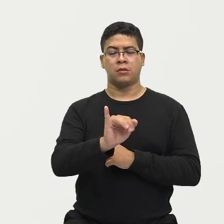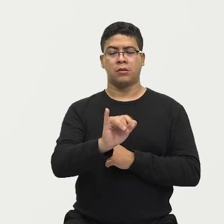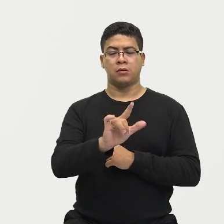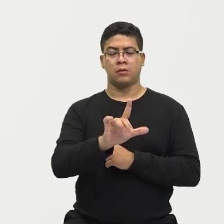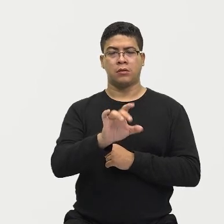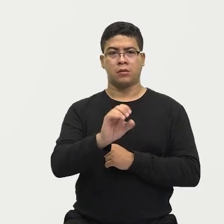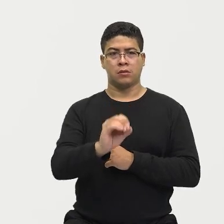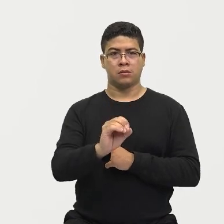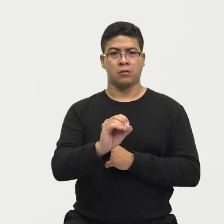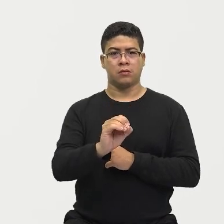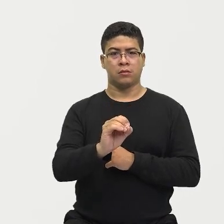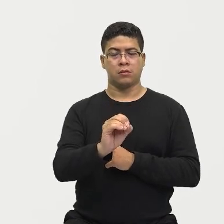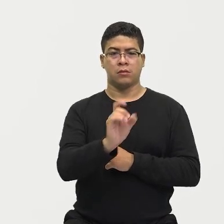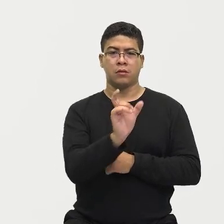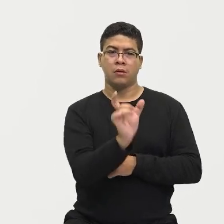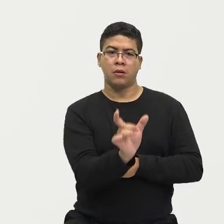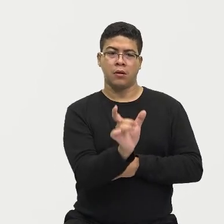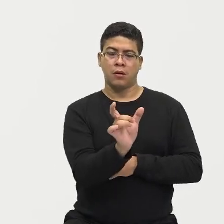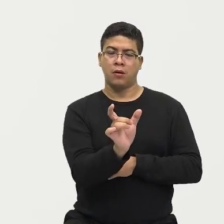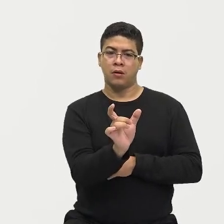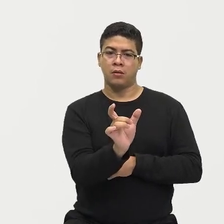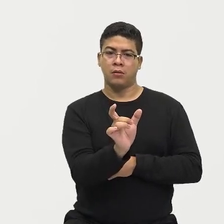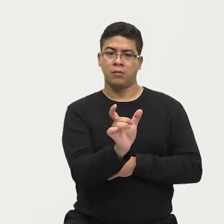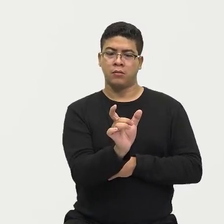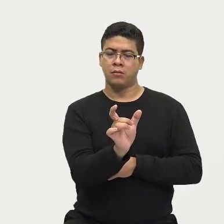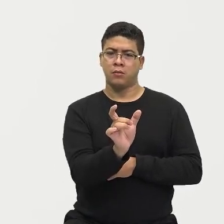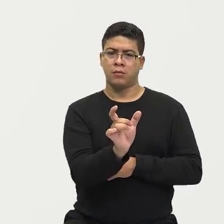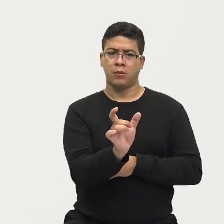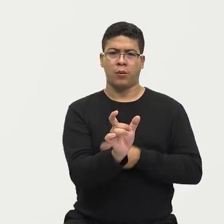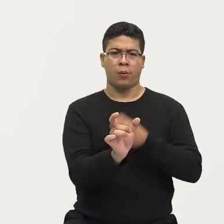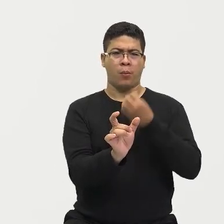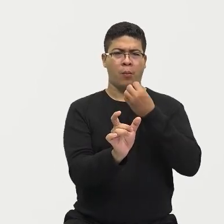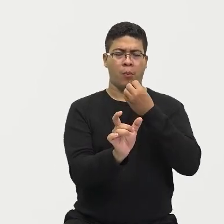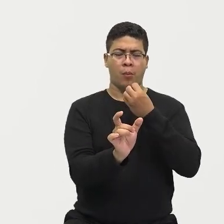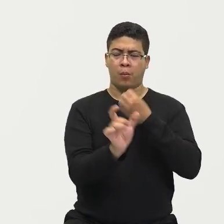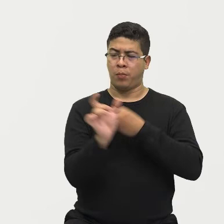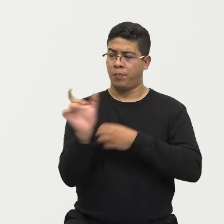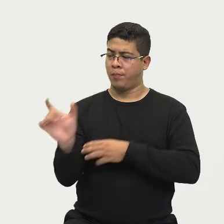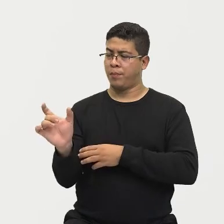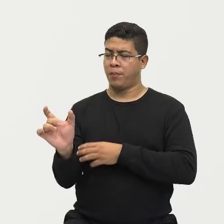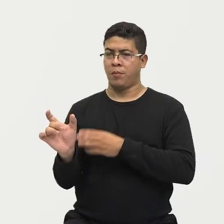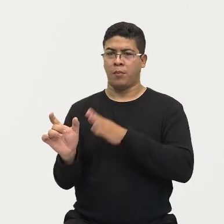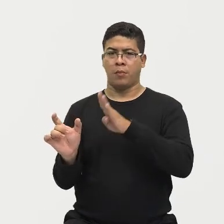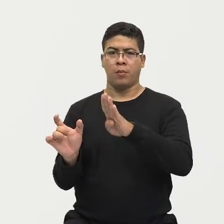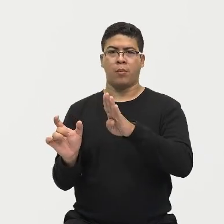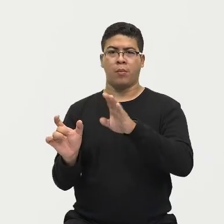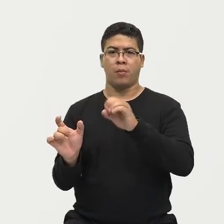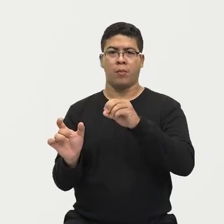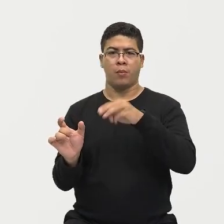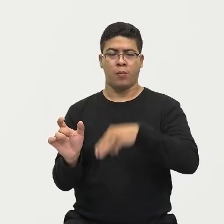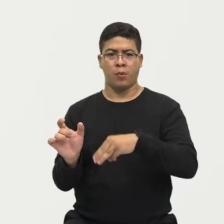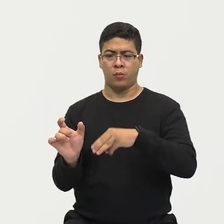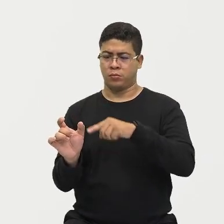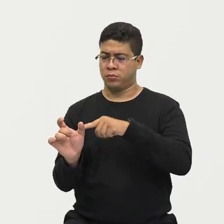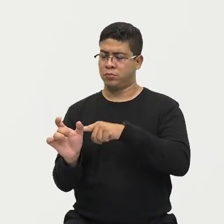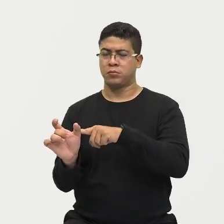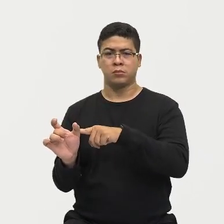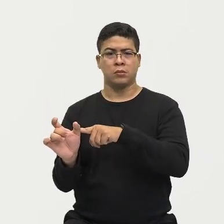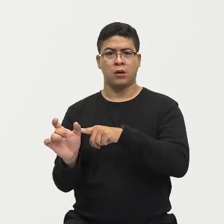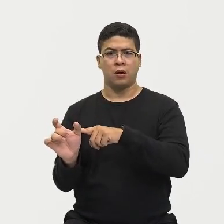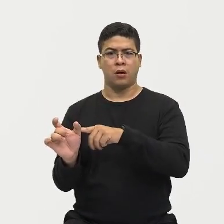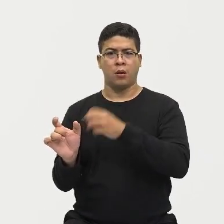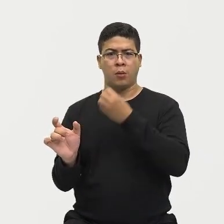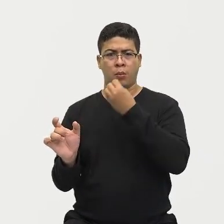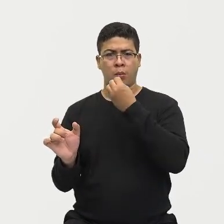bom estilo. Então, o nome aqui não é bom, o bom, não é bom. É o estilo, a pessoa tem um